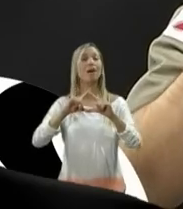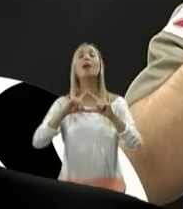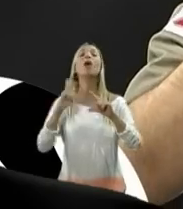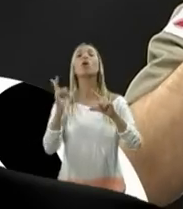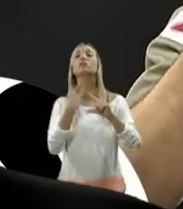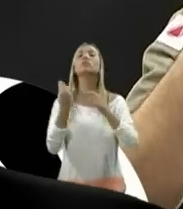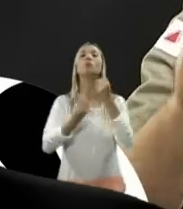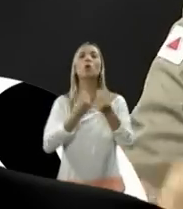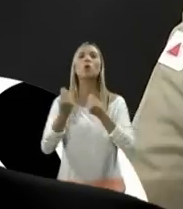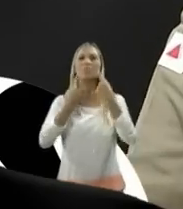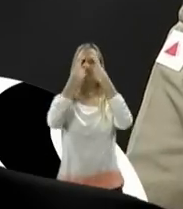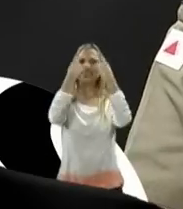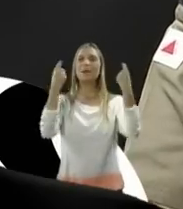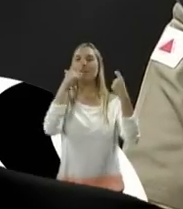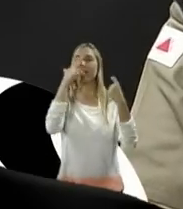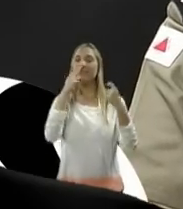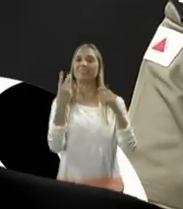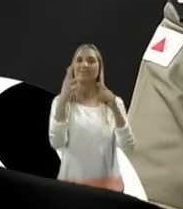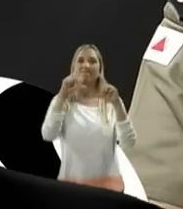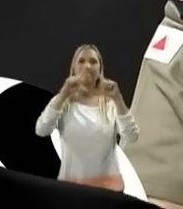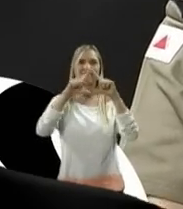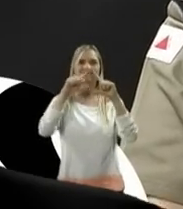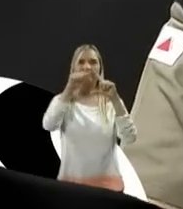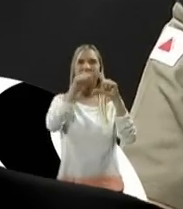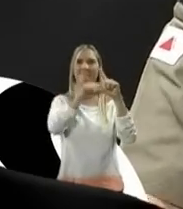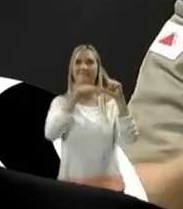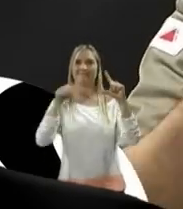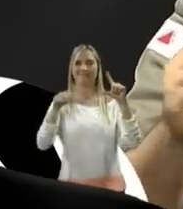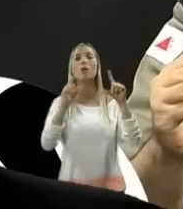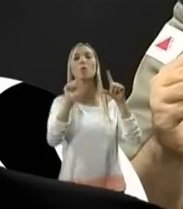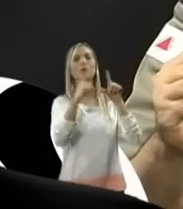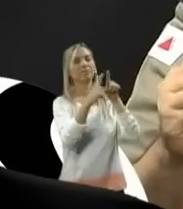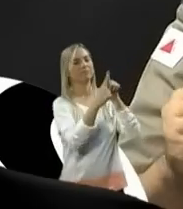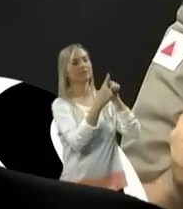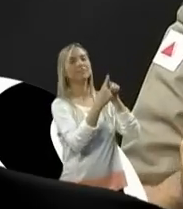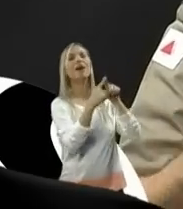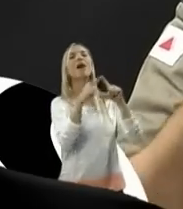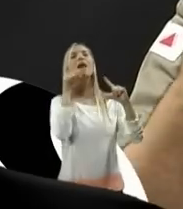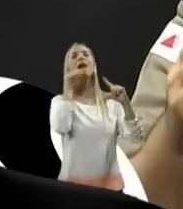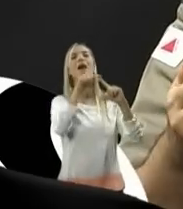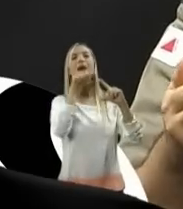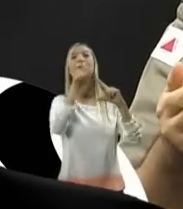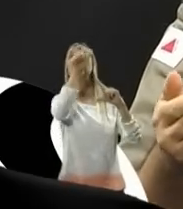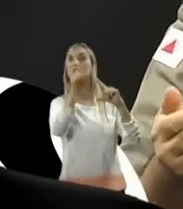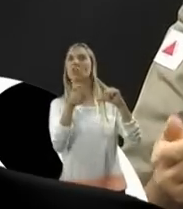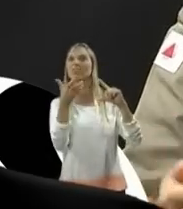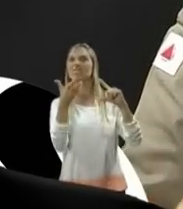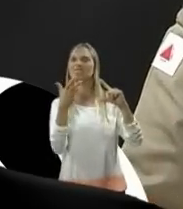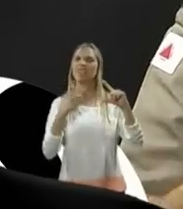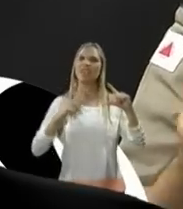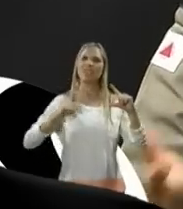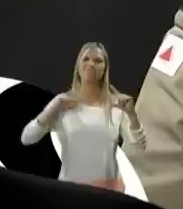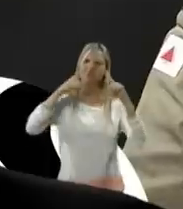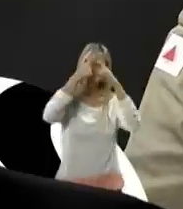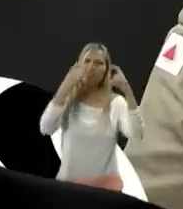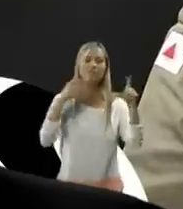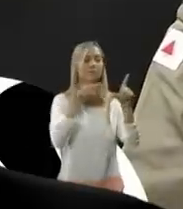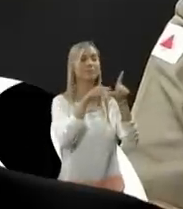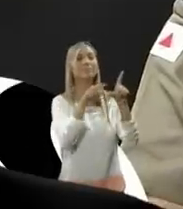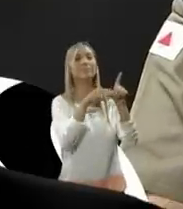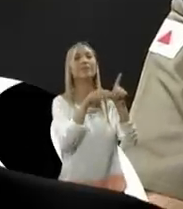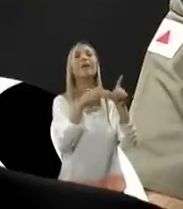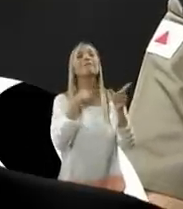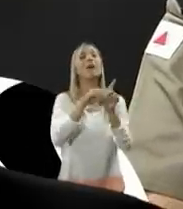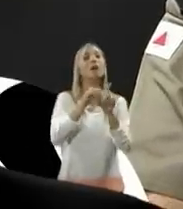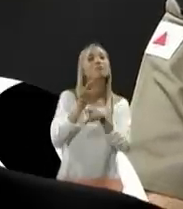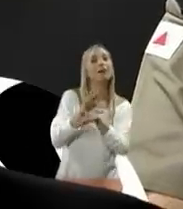acontecimento do crime necessitasse dos seus três vértices, que seria o agente motivado, ausência de vigilância e alvos